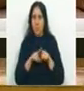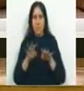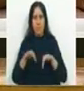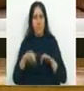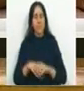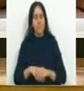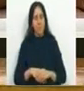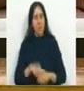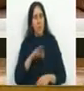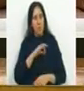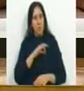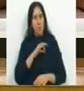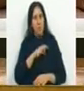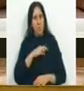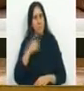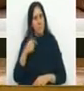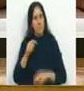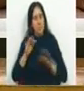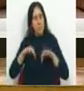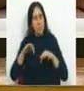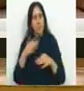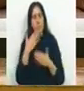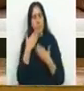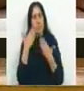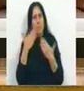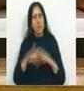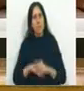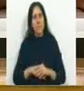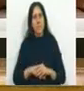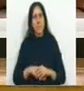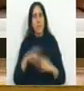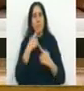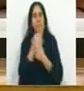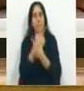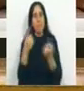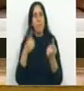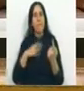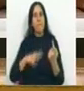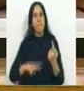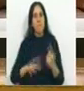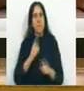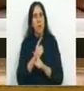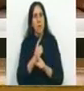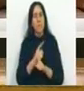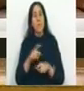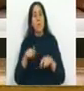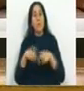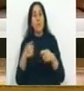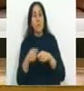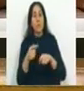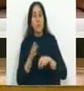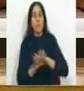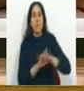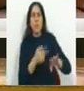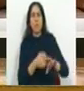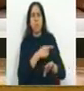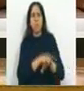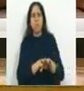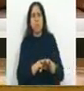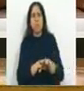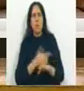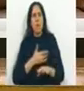de imediato, Sr. Presidente, e muito obrigado. Queremos dizer que acabou o romantismo dos partidos da extrema-esquerda e